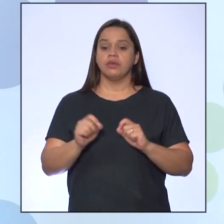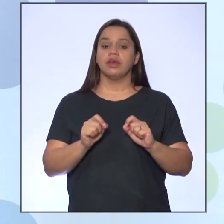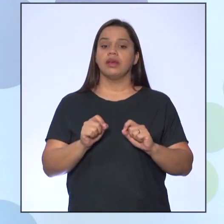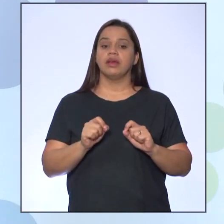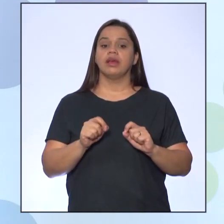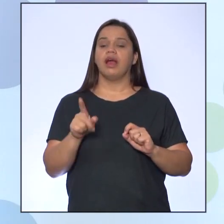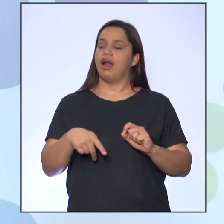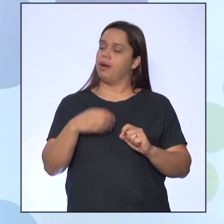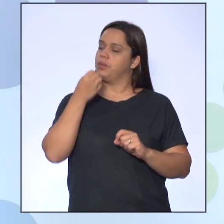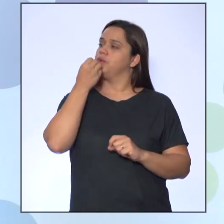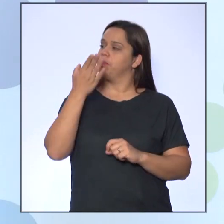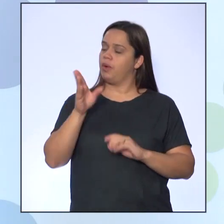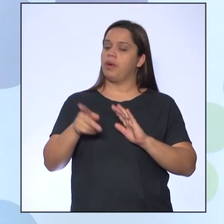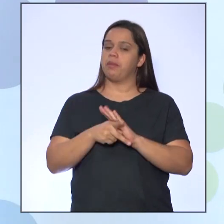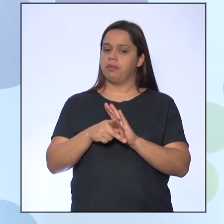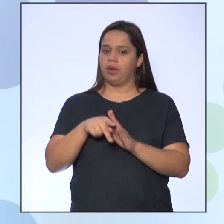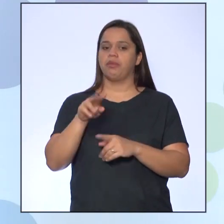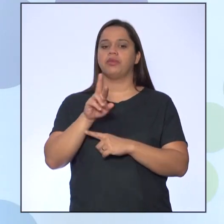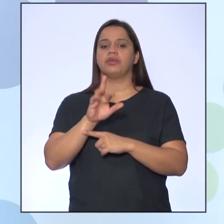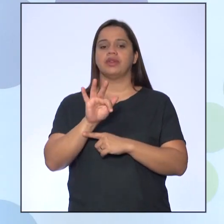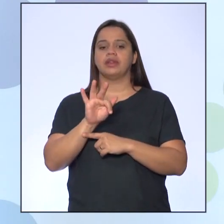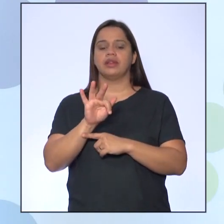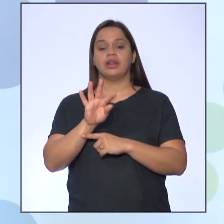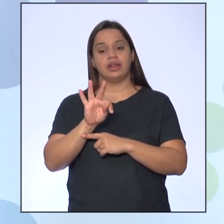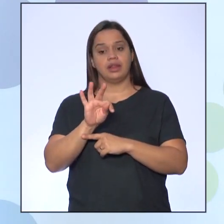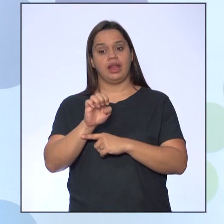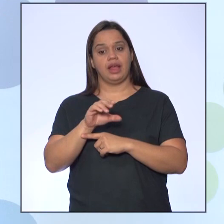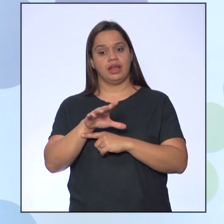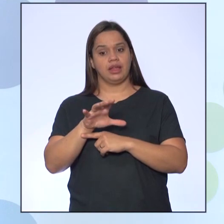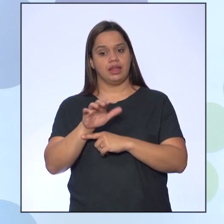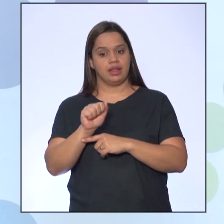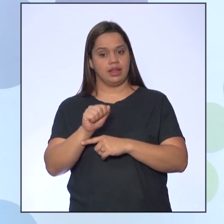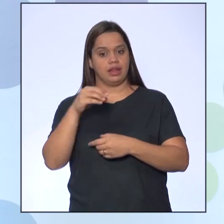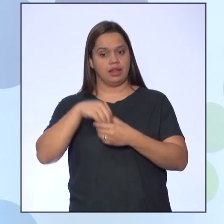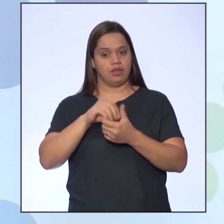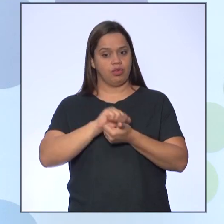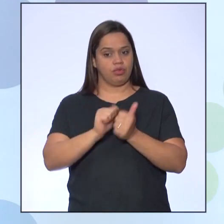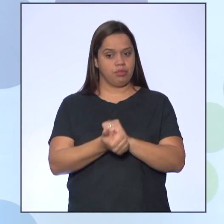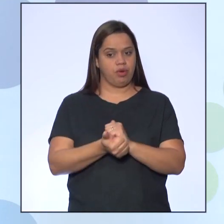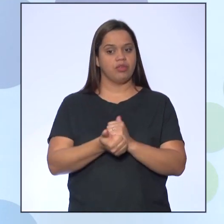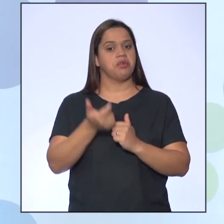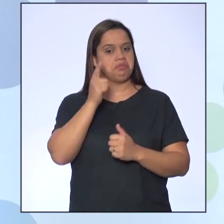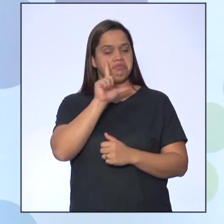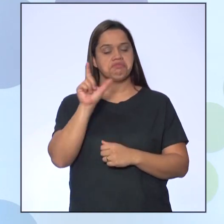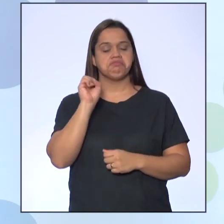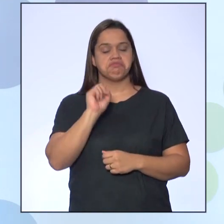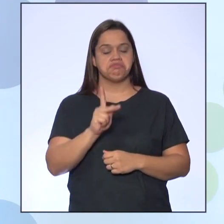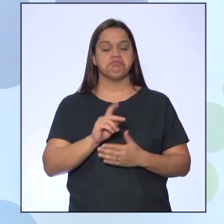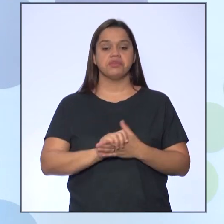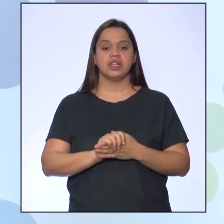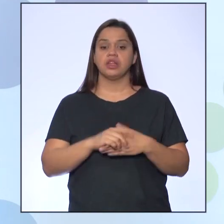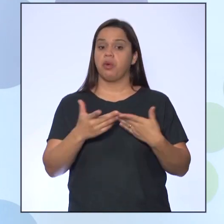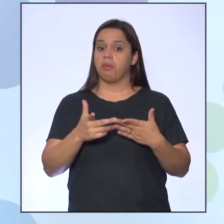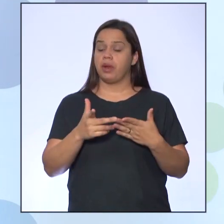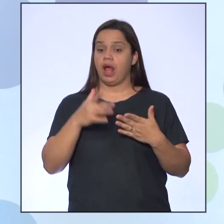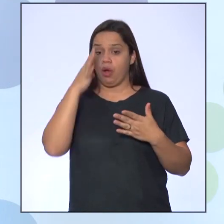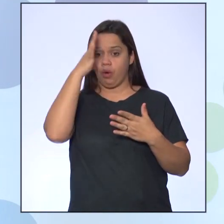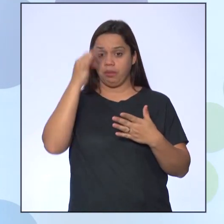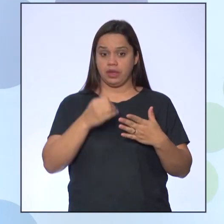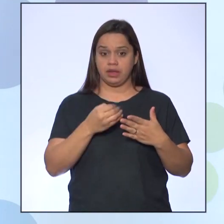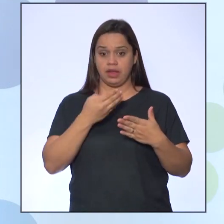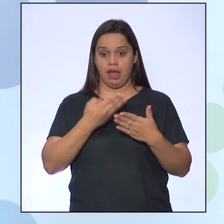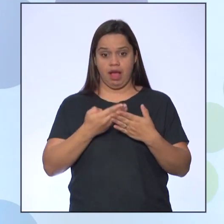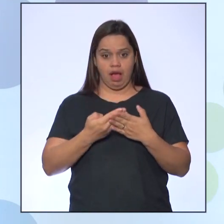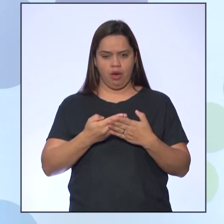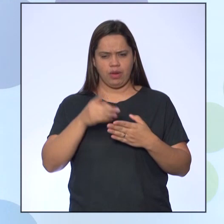a respeito da técnica no esporte, né? Para a gente entender essa aula, a gente tem que compreender dois conceitos. Lembra que a